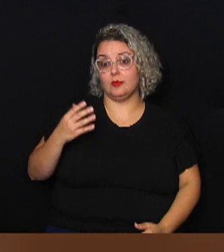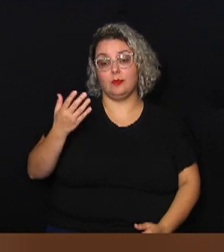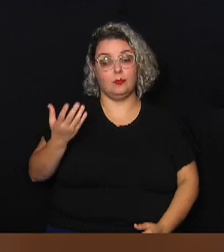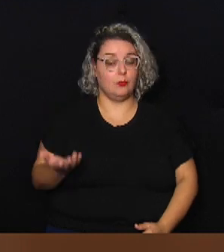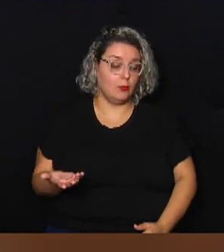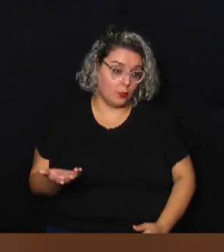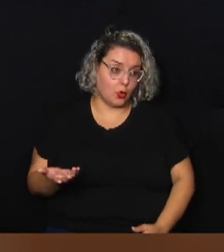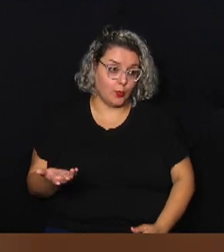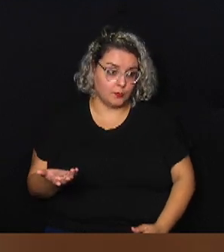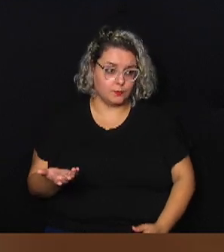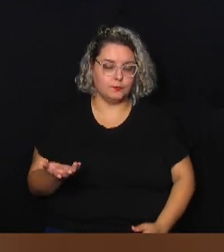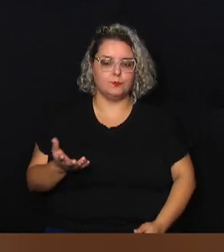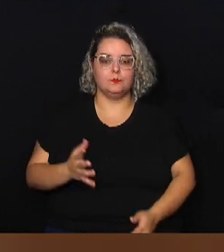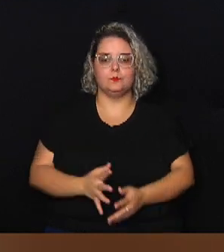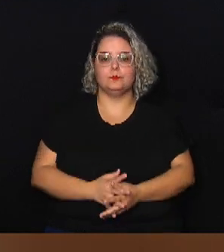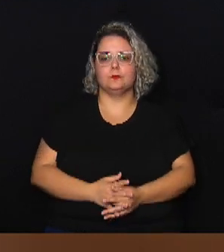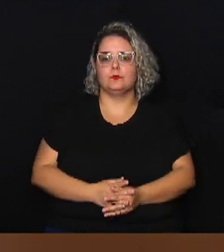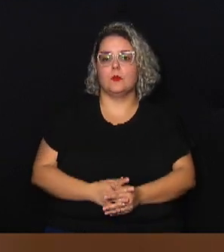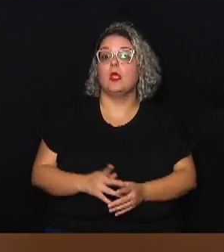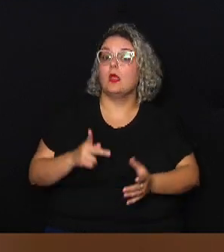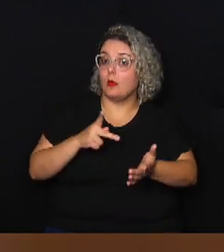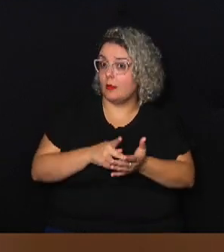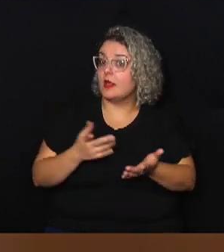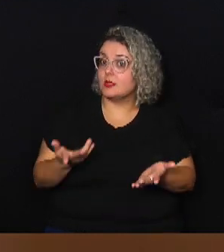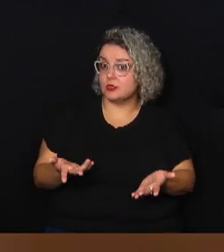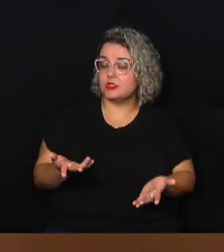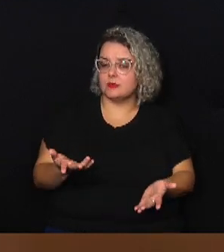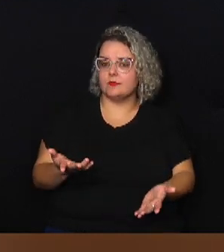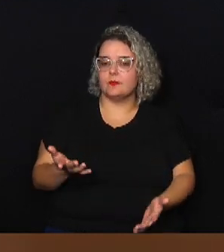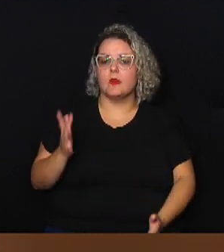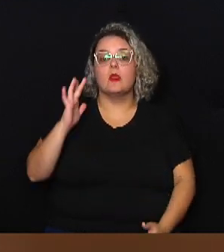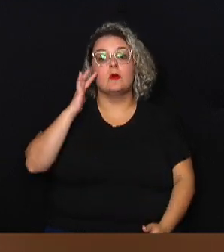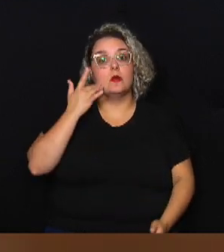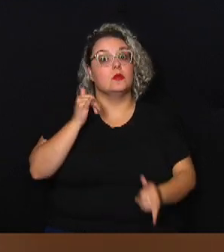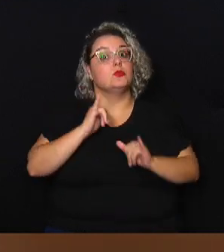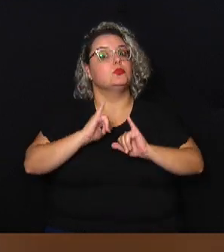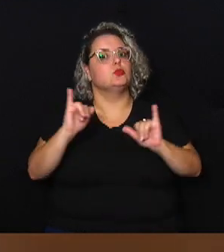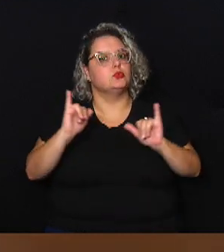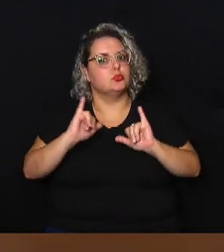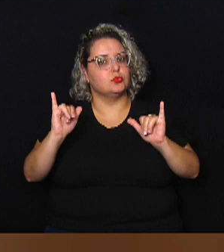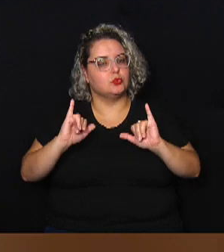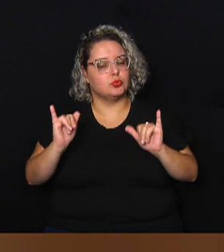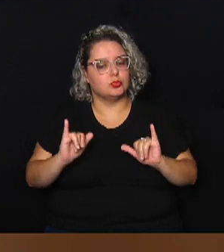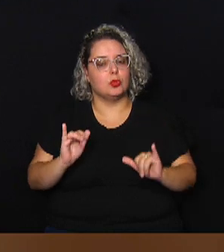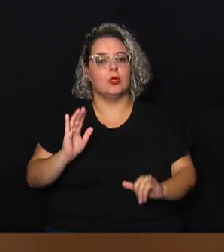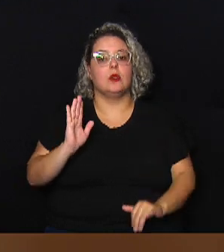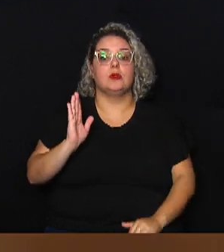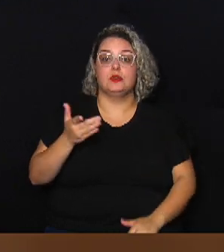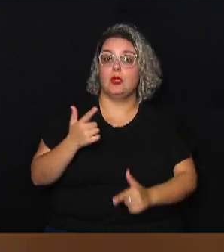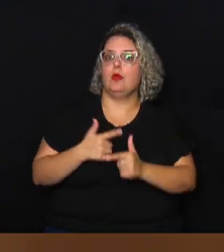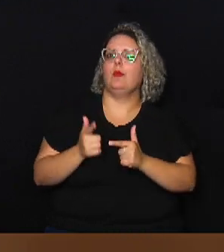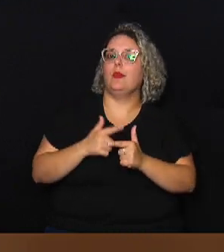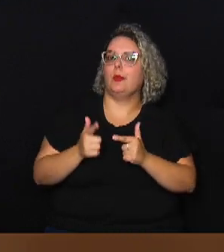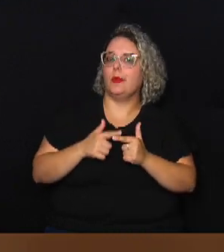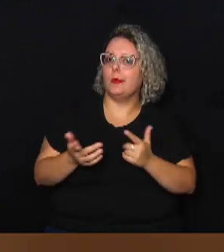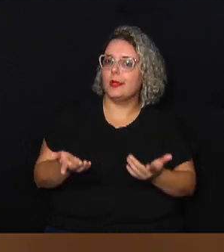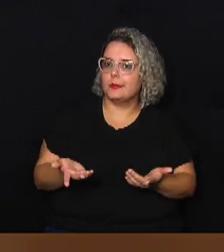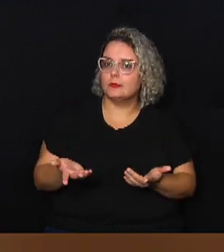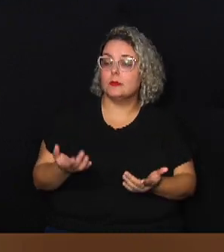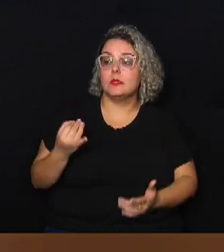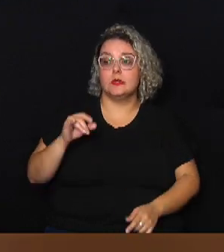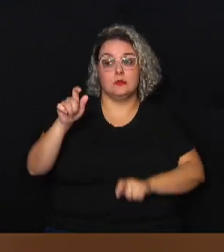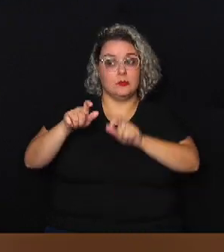Bom, realmente, acho que a propaganda já é um problema. Então, se alguém está